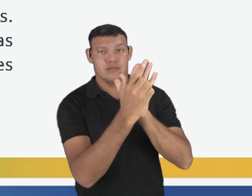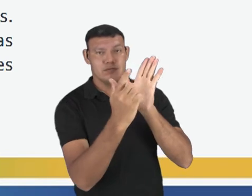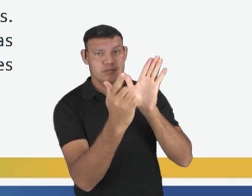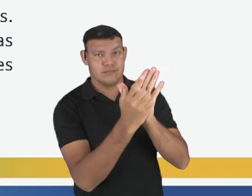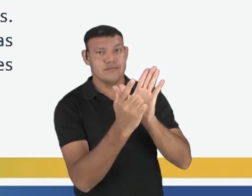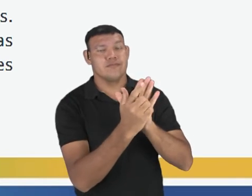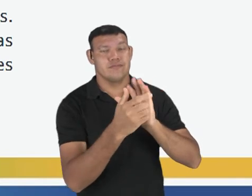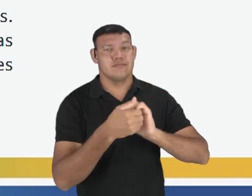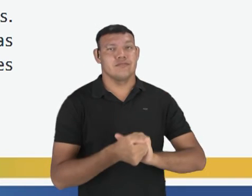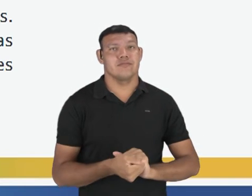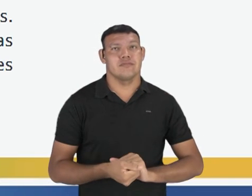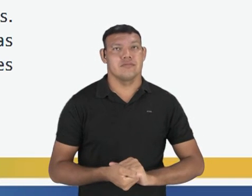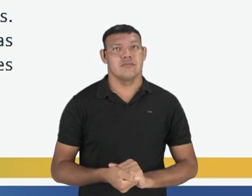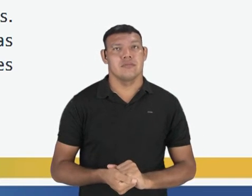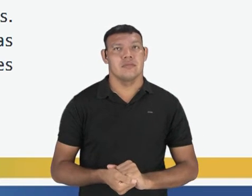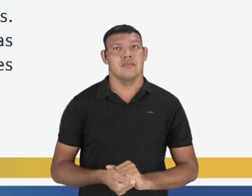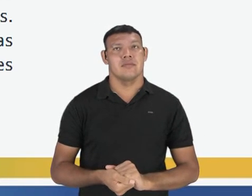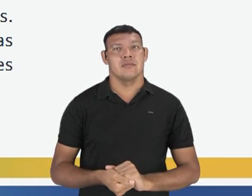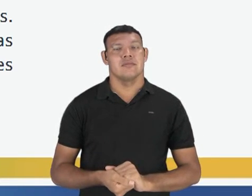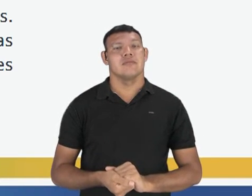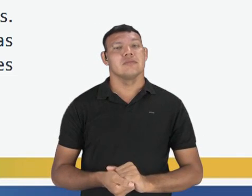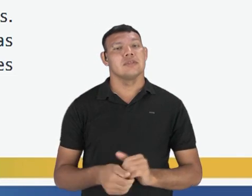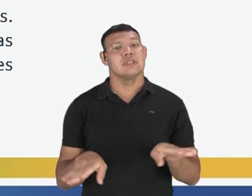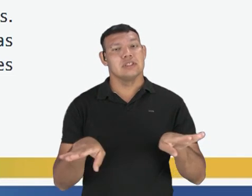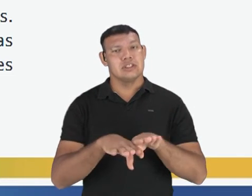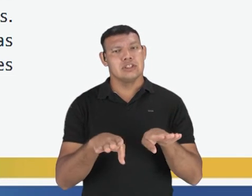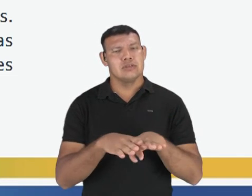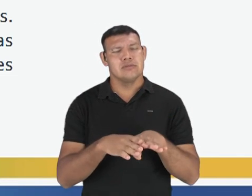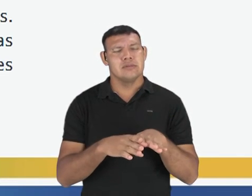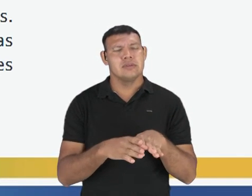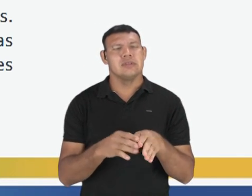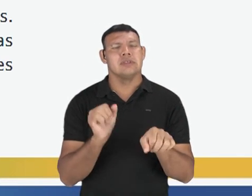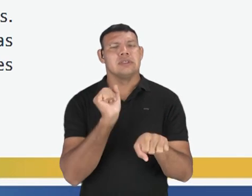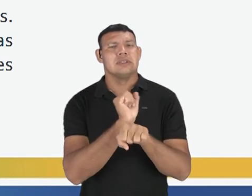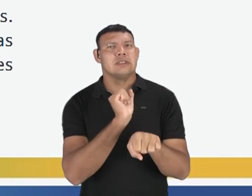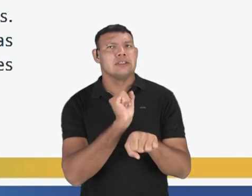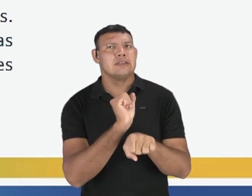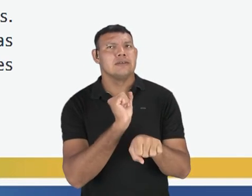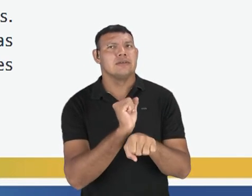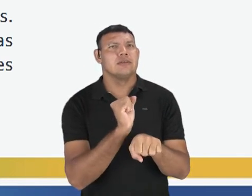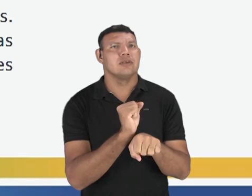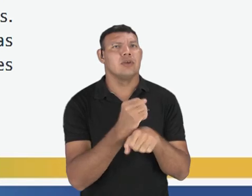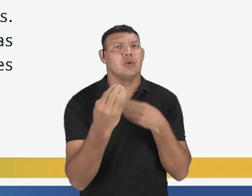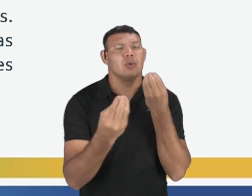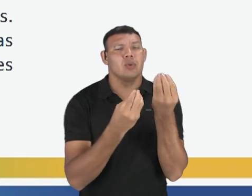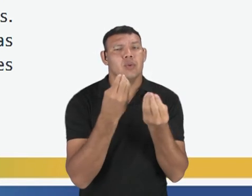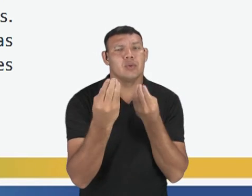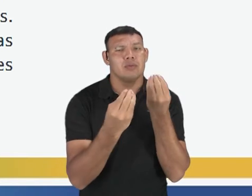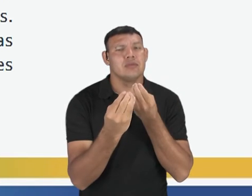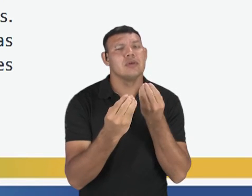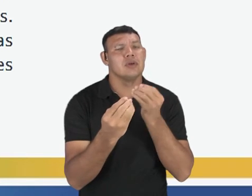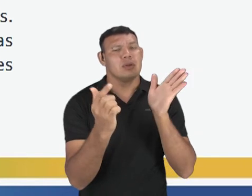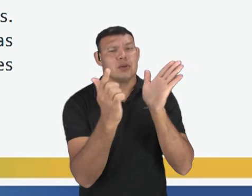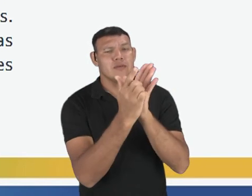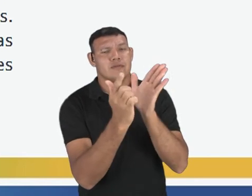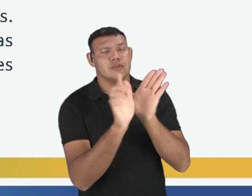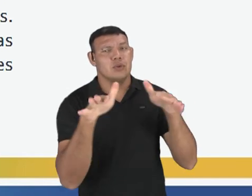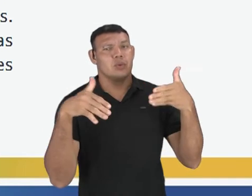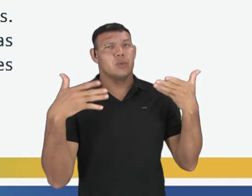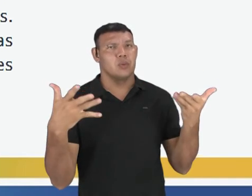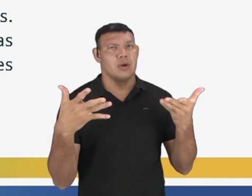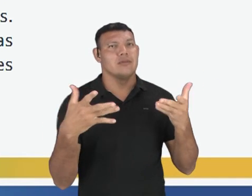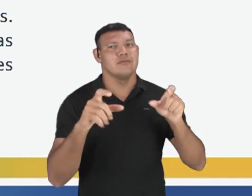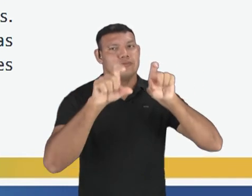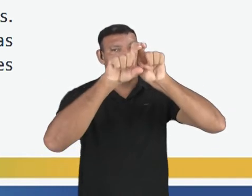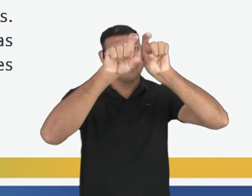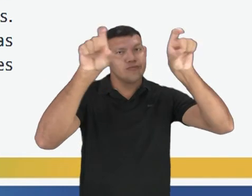entre como esse sistema político funciona e as expectativas muito arraigadas de como ele deve funcionar. O trecho